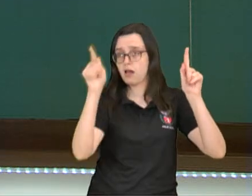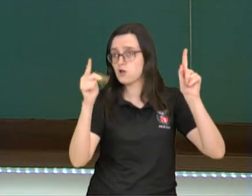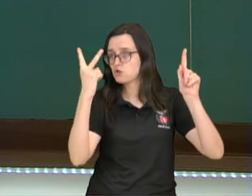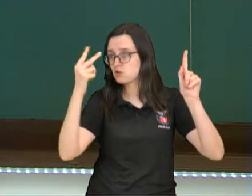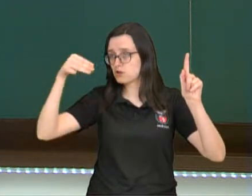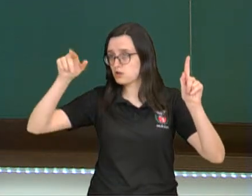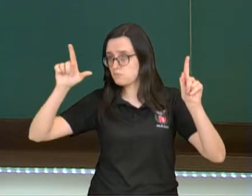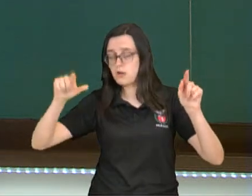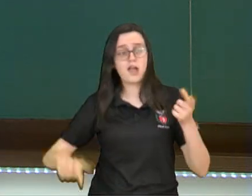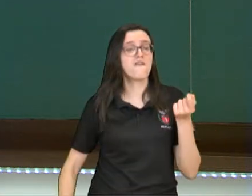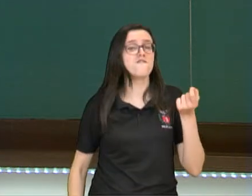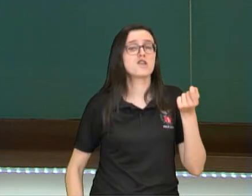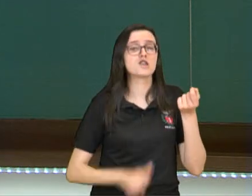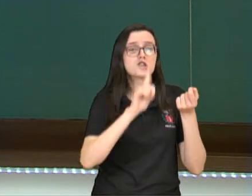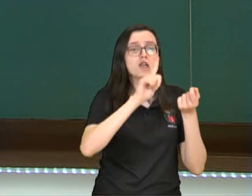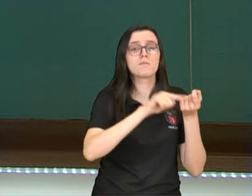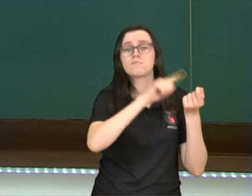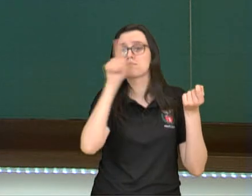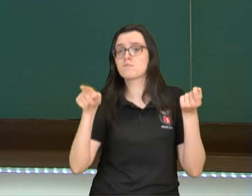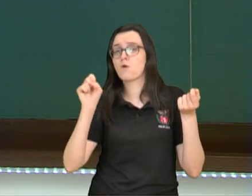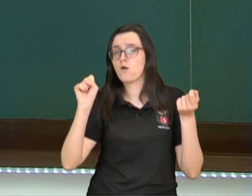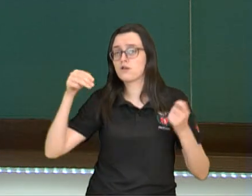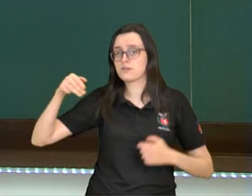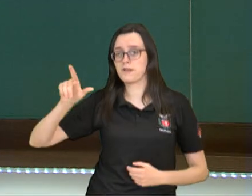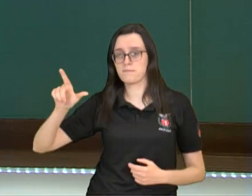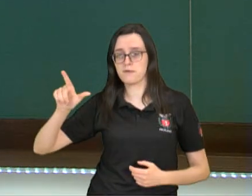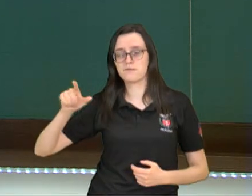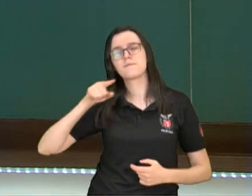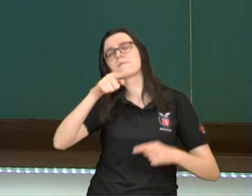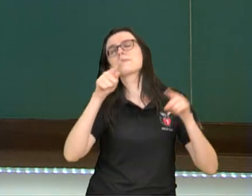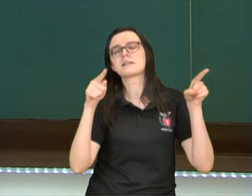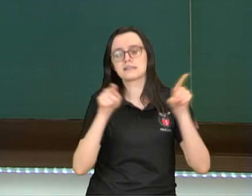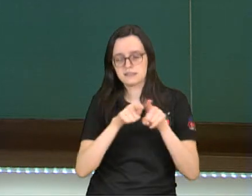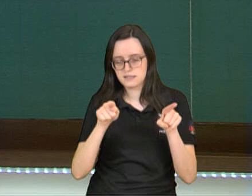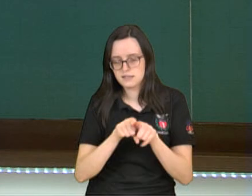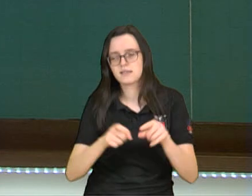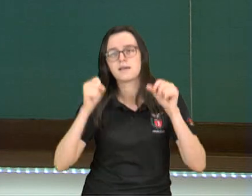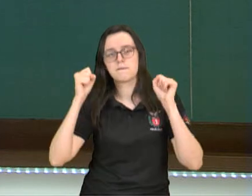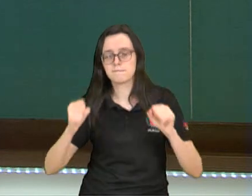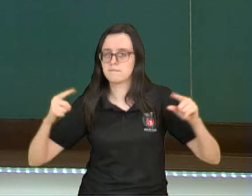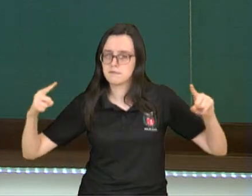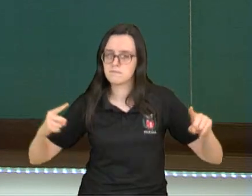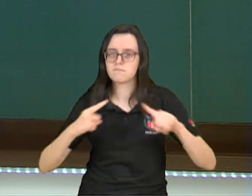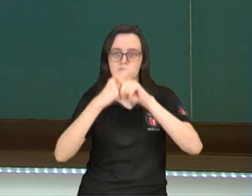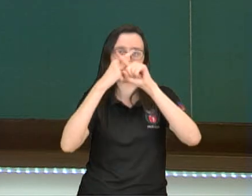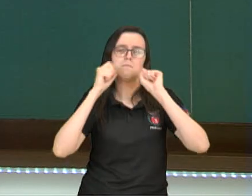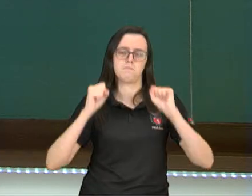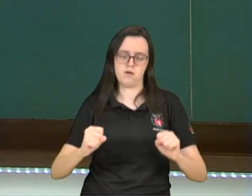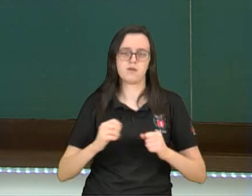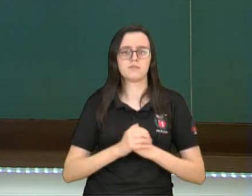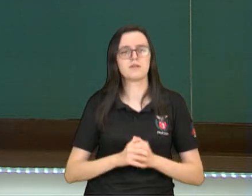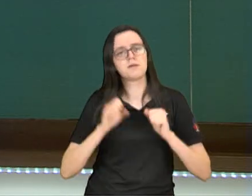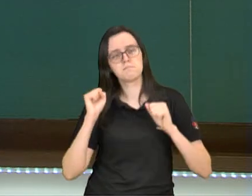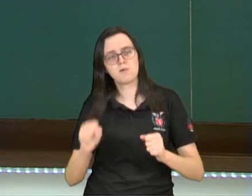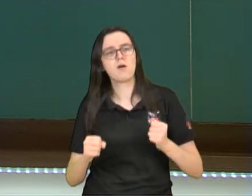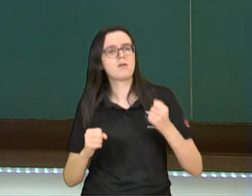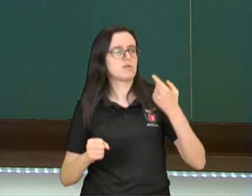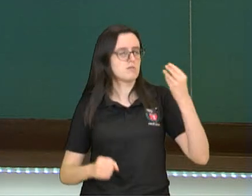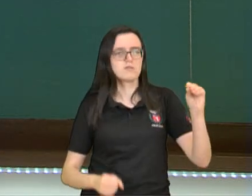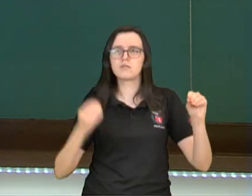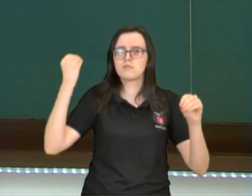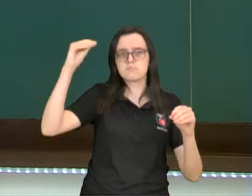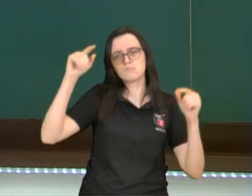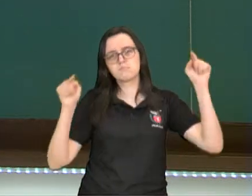em 20 eu vou ter 8. Você também, claro, poderia multiplicar os extremos, né? Colocaria uma letrinha